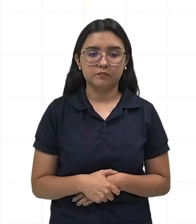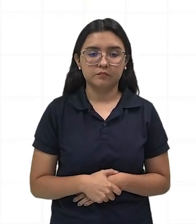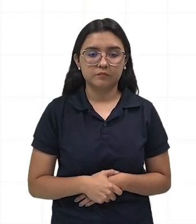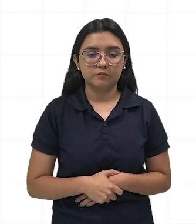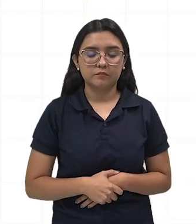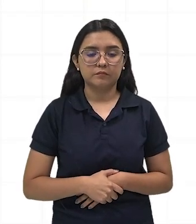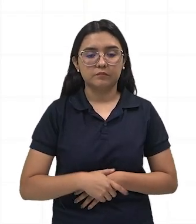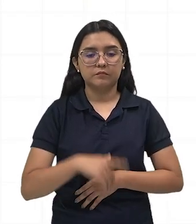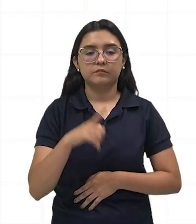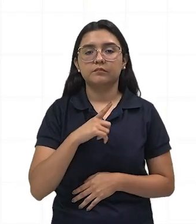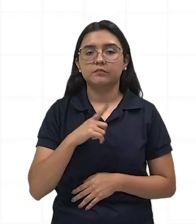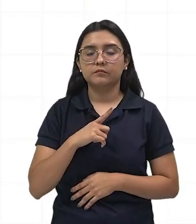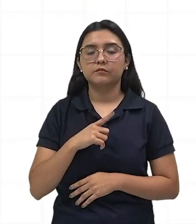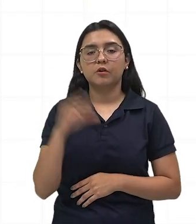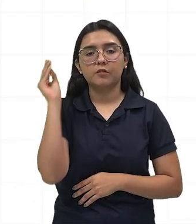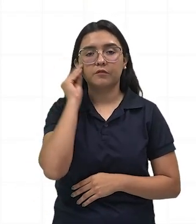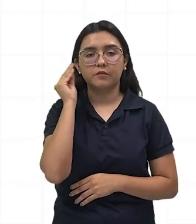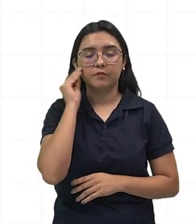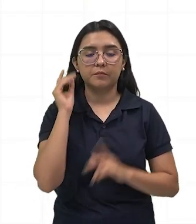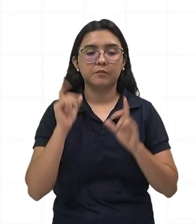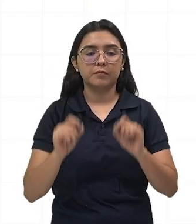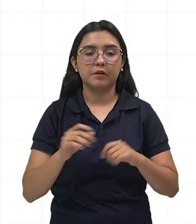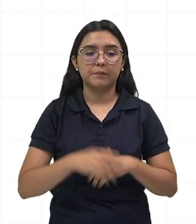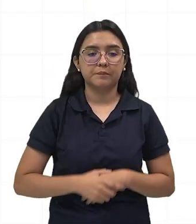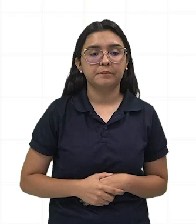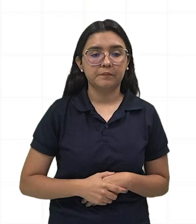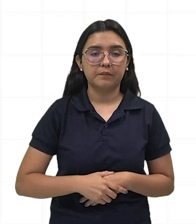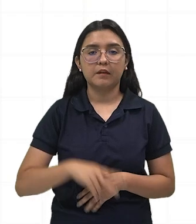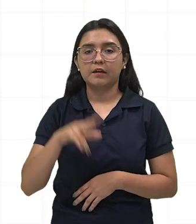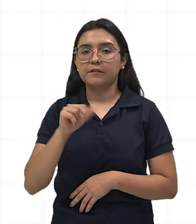as variáveis, né, estatísticas.